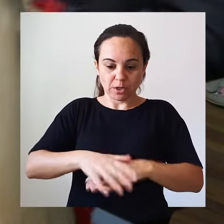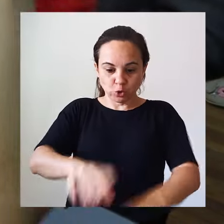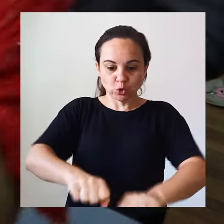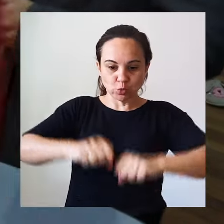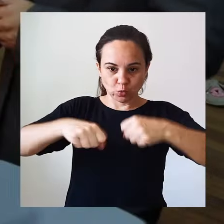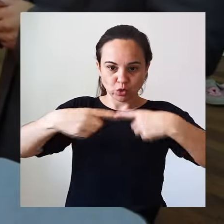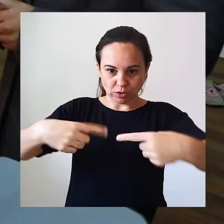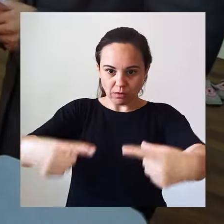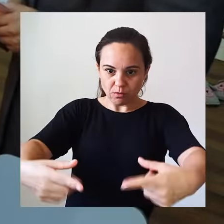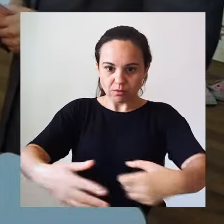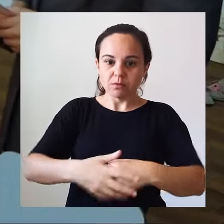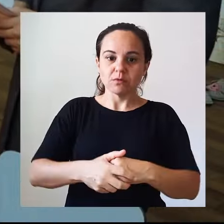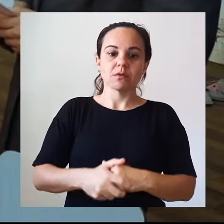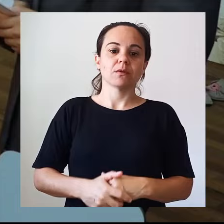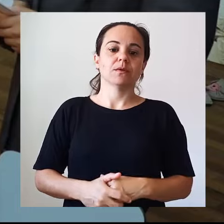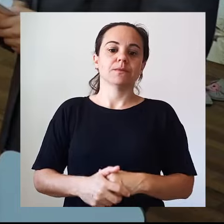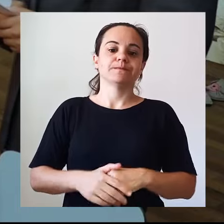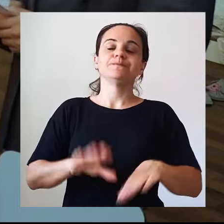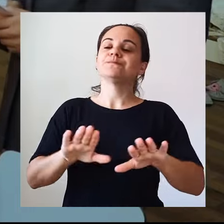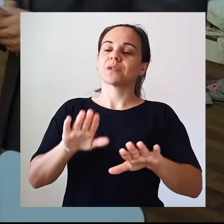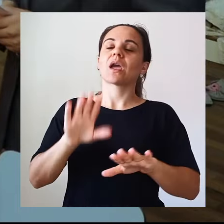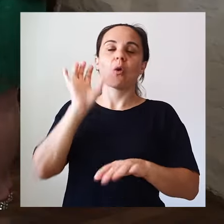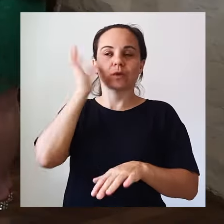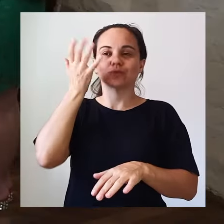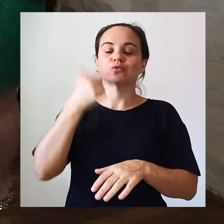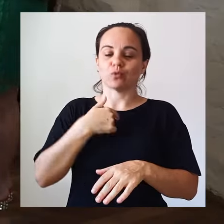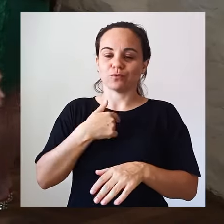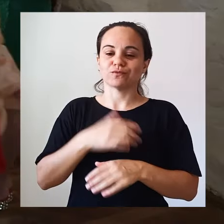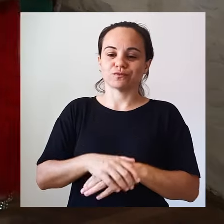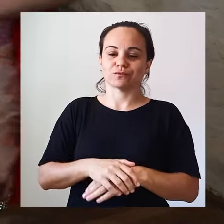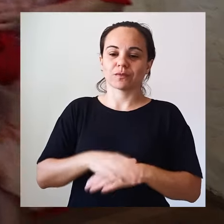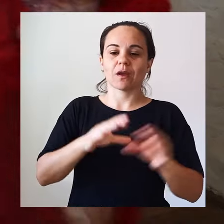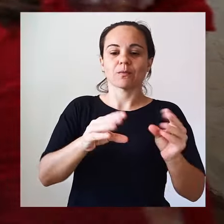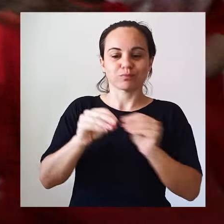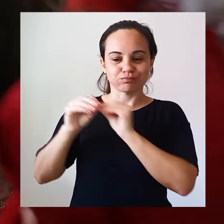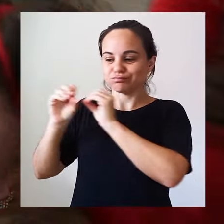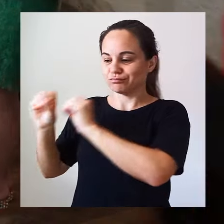Deixa que eu resolvo, é? Marcinete, por favor, é?